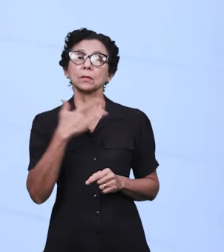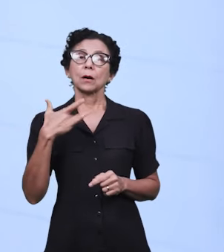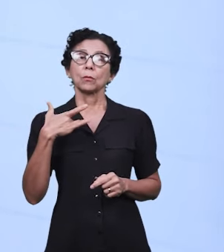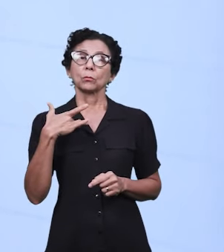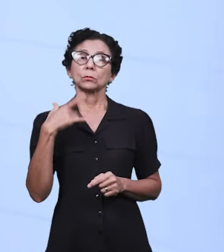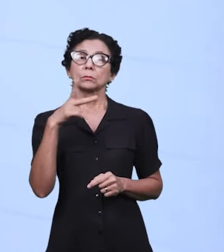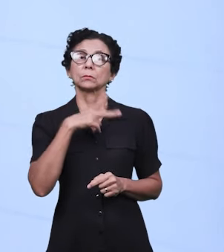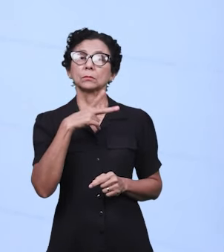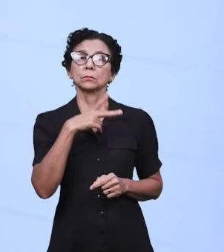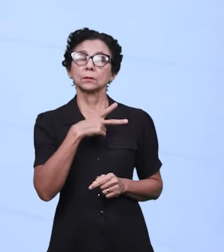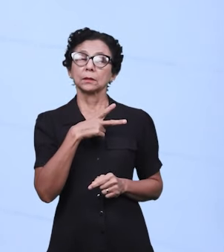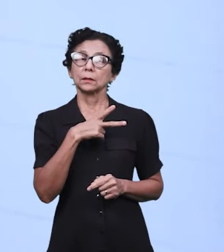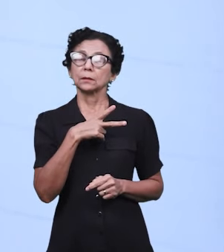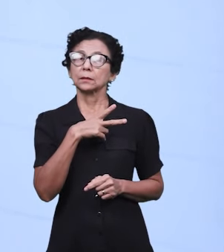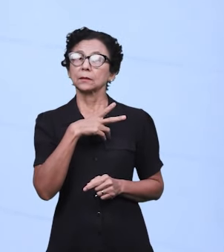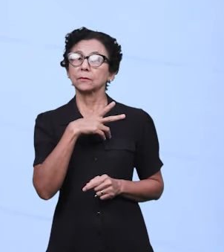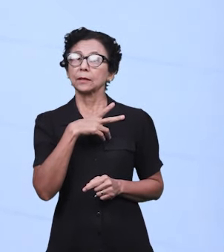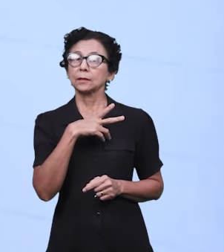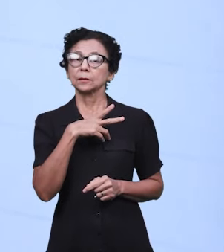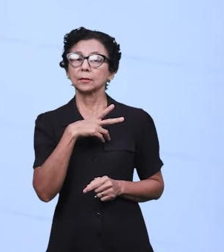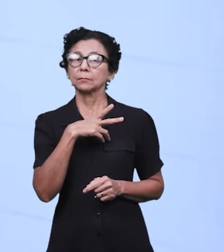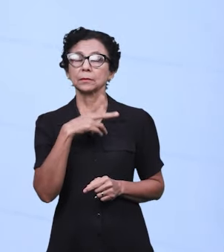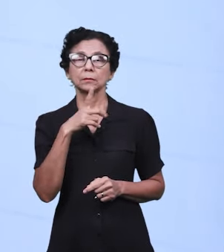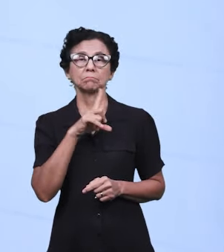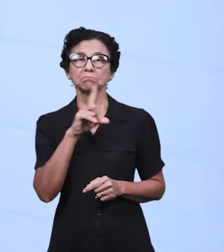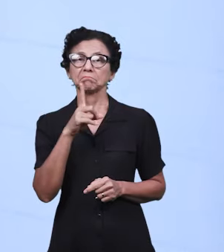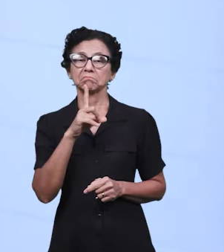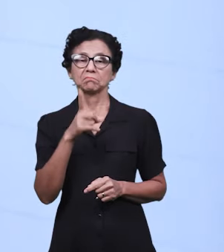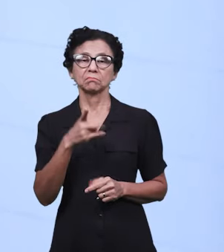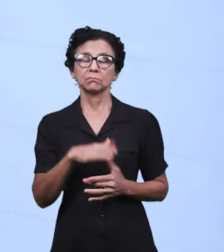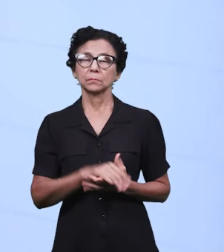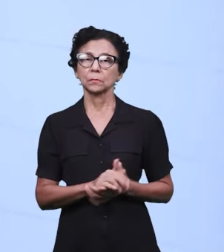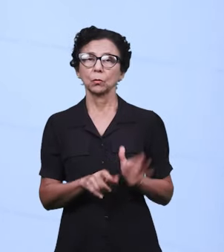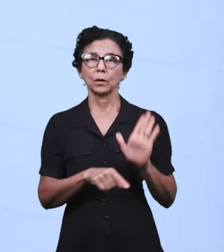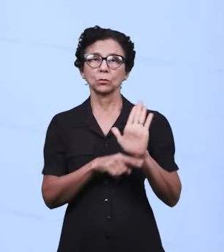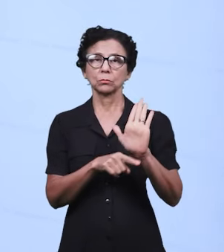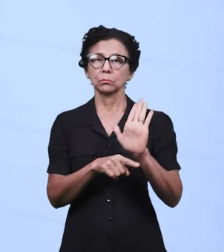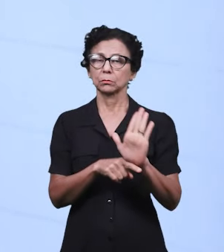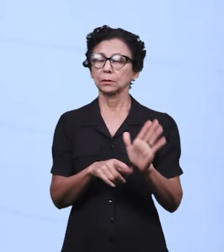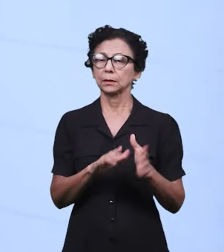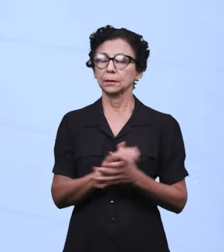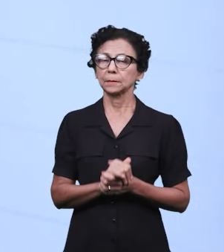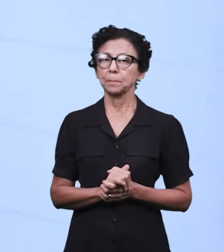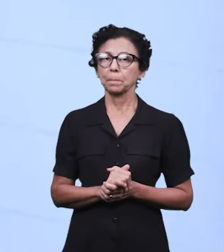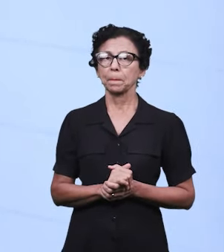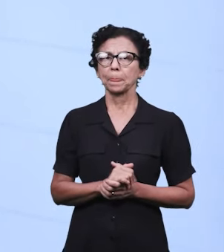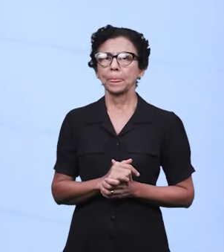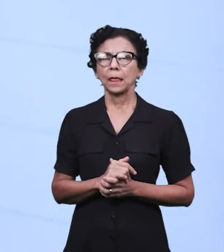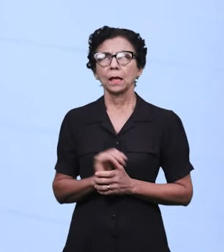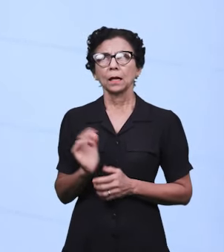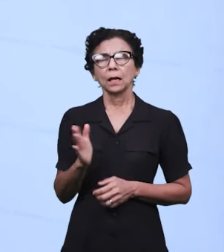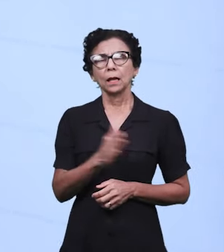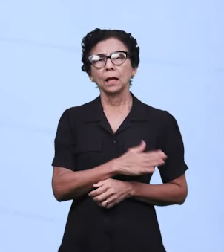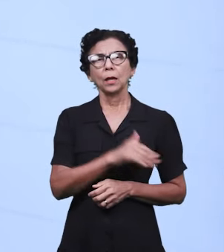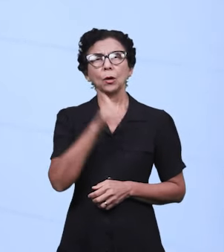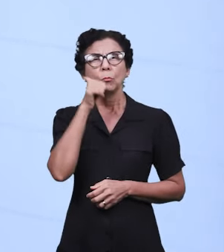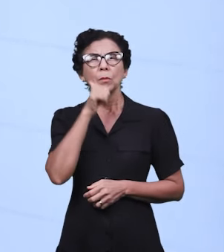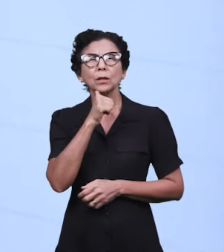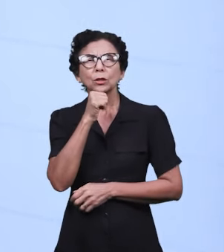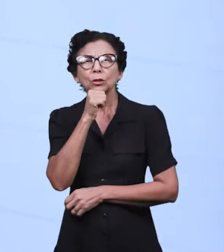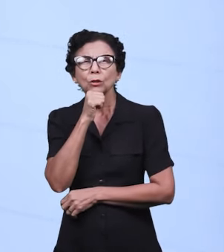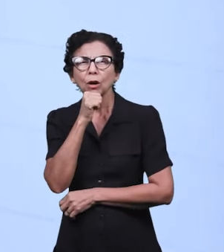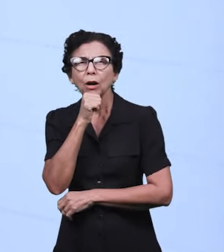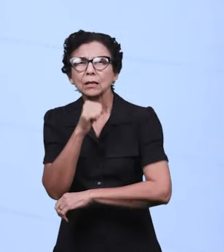tivemos recentemente, né, uma situação onde a senhorinha estava simplesmente